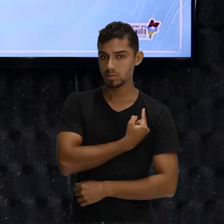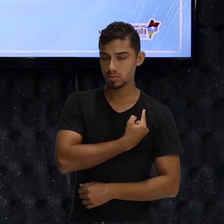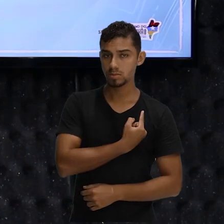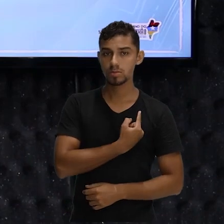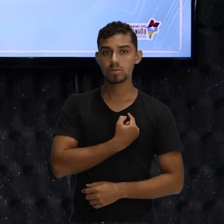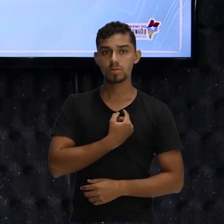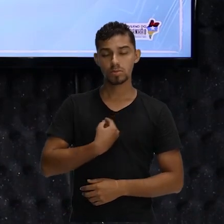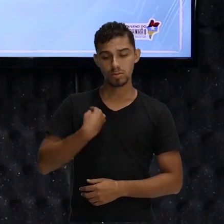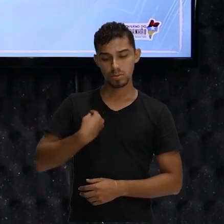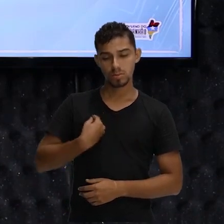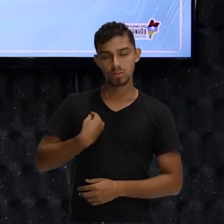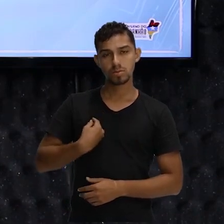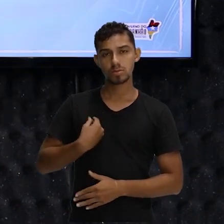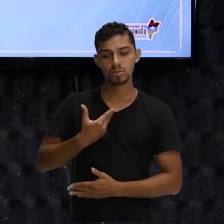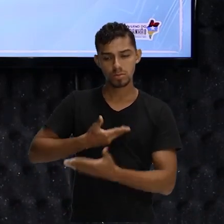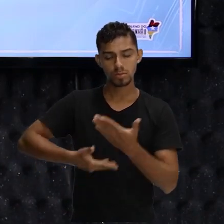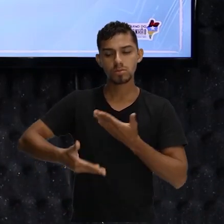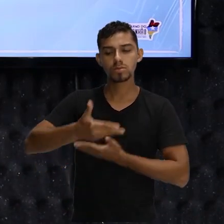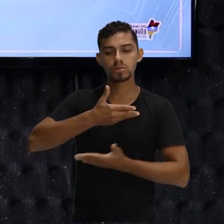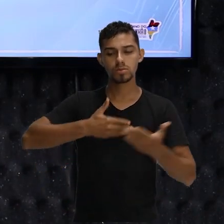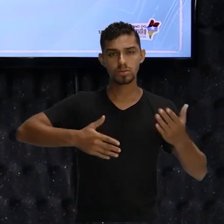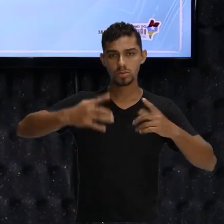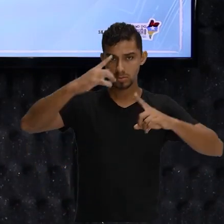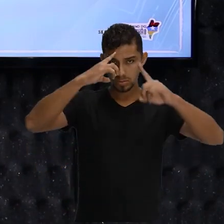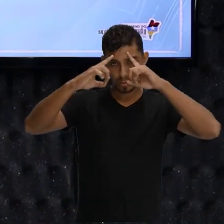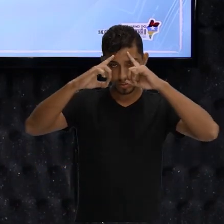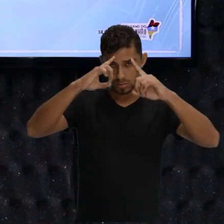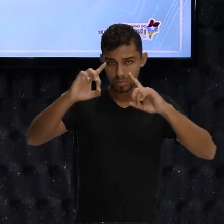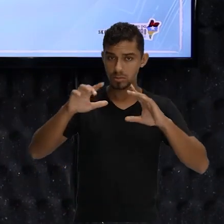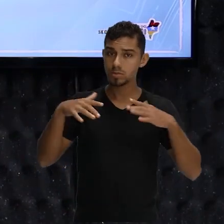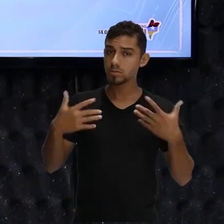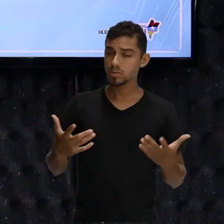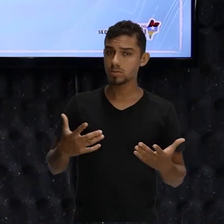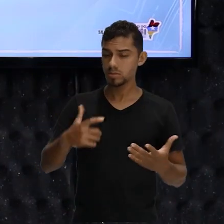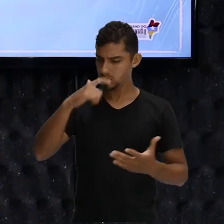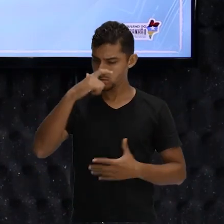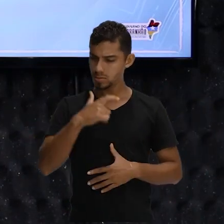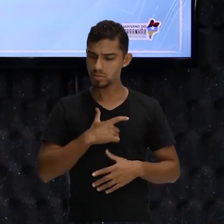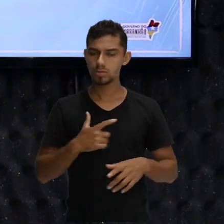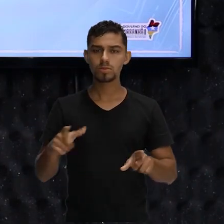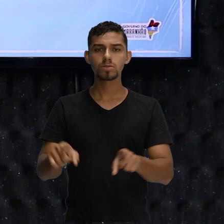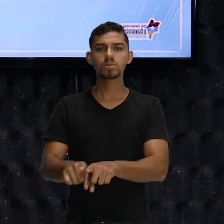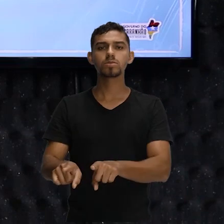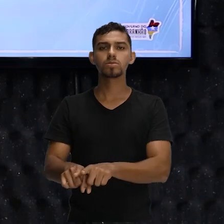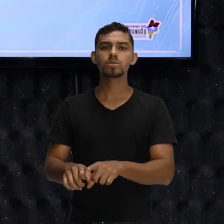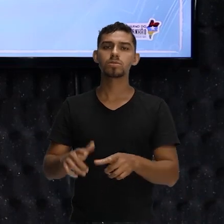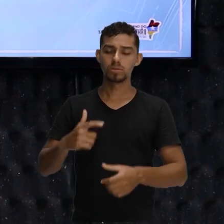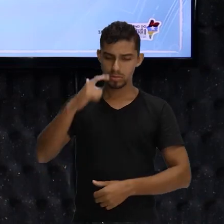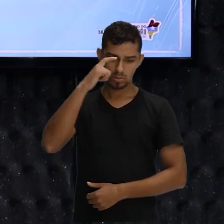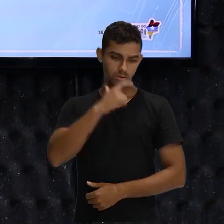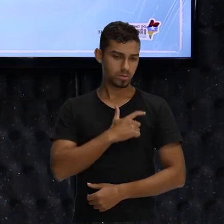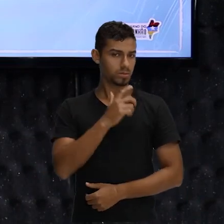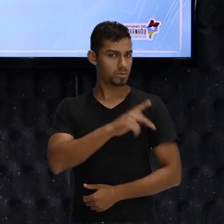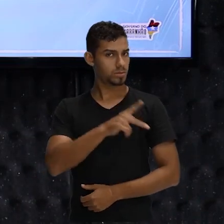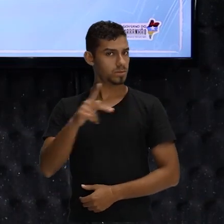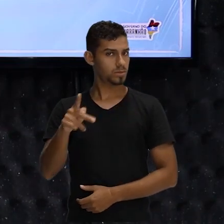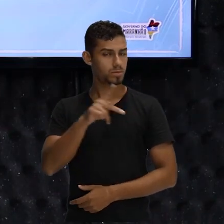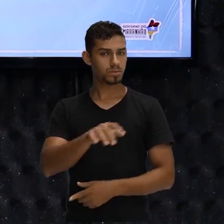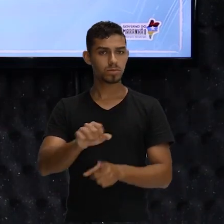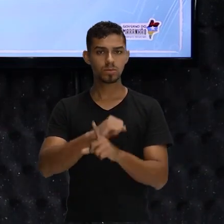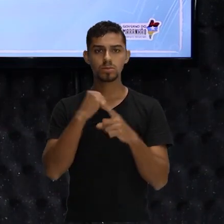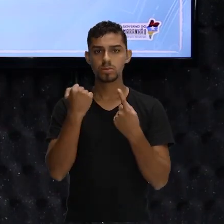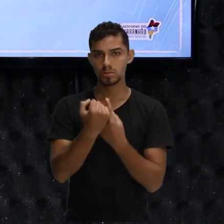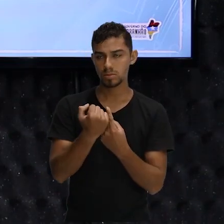posições dentro das interações que a gente tem no dia a dia. Assim como eu, por exemplo, eu sou professor de sociologia, mas não sou